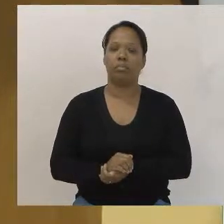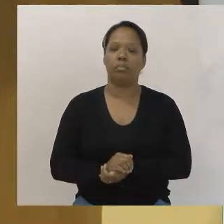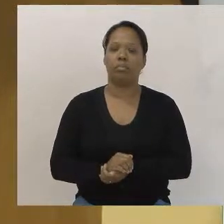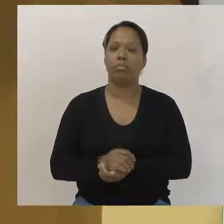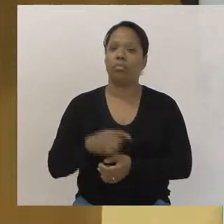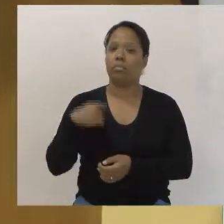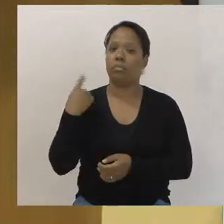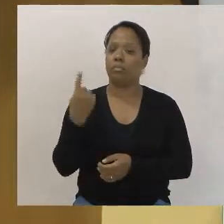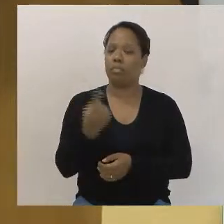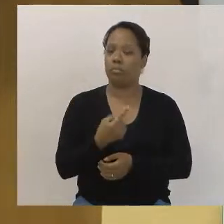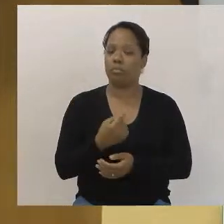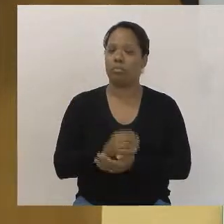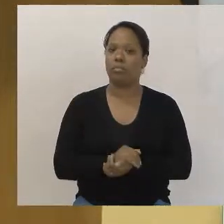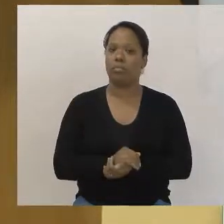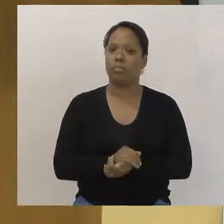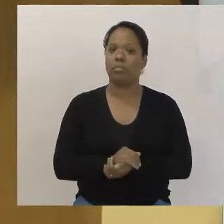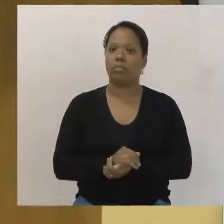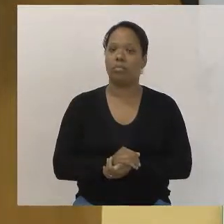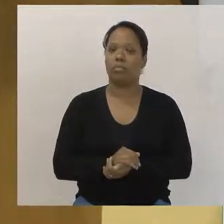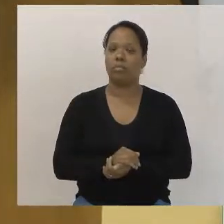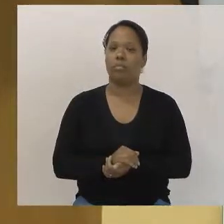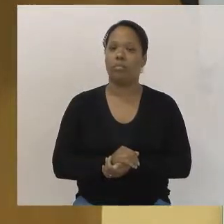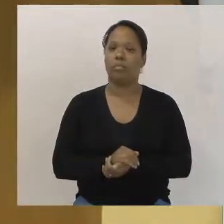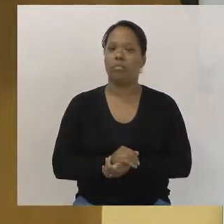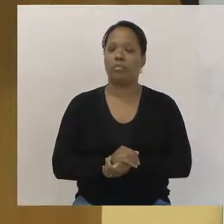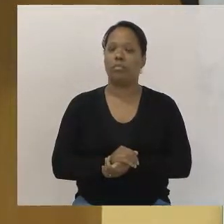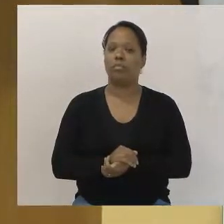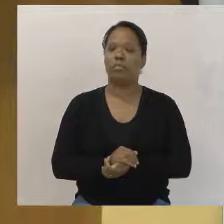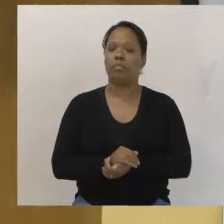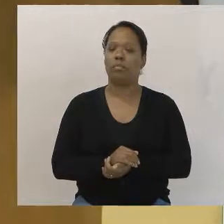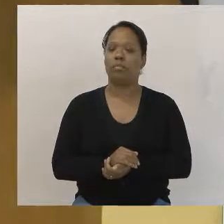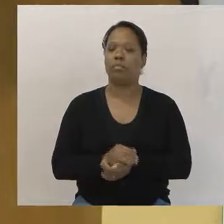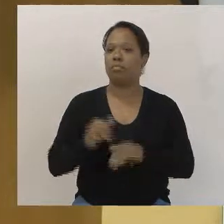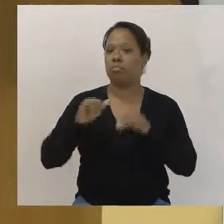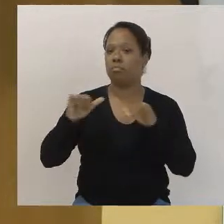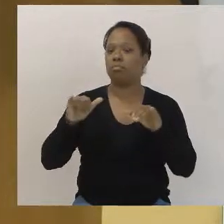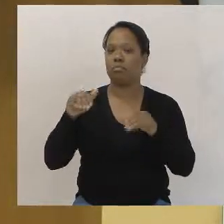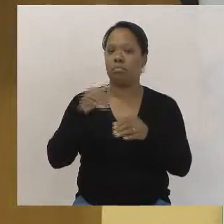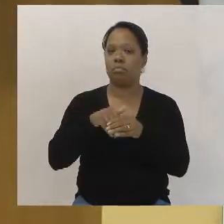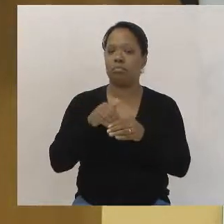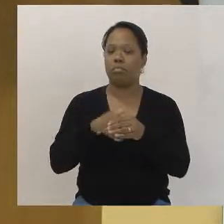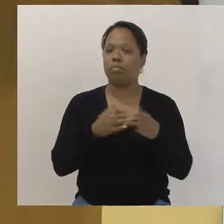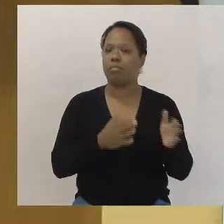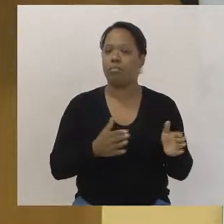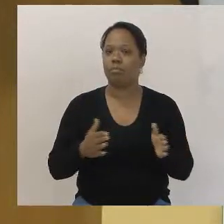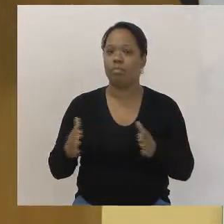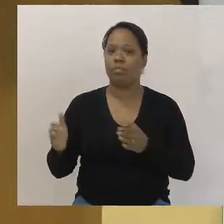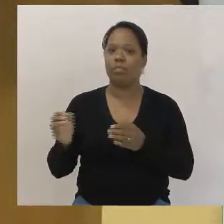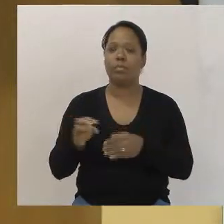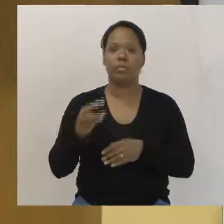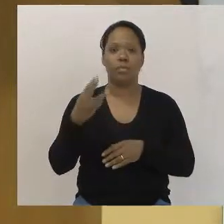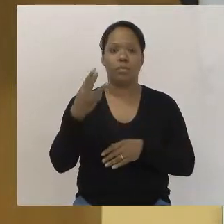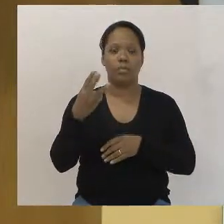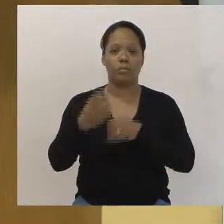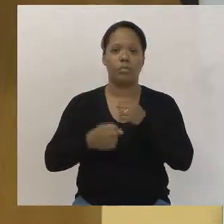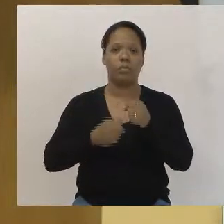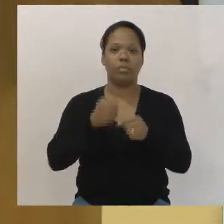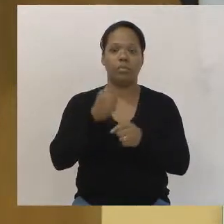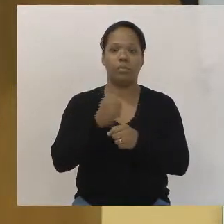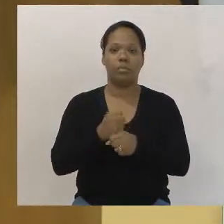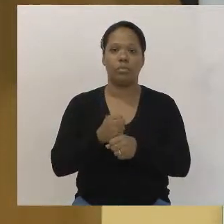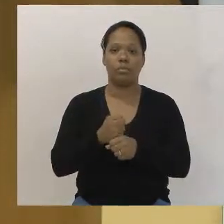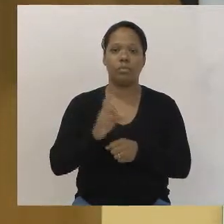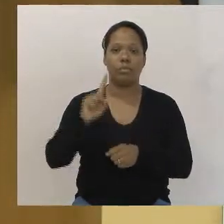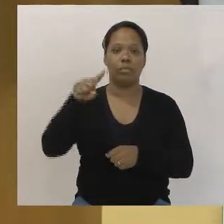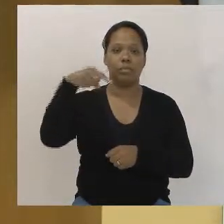nós já estamos entrando aqui nessa eleição já passamos agora já está no terceiro ano o